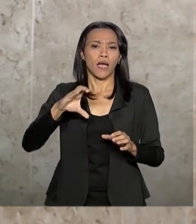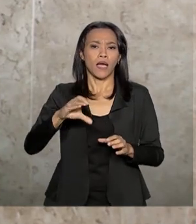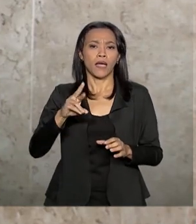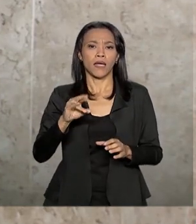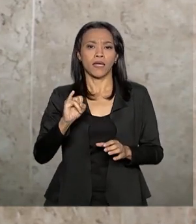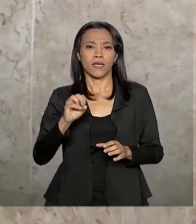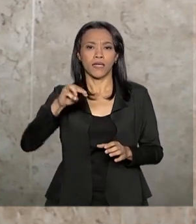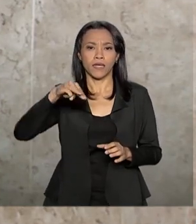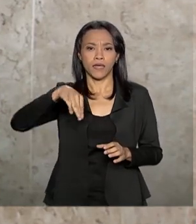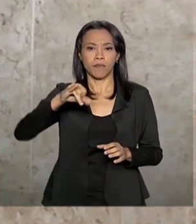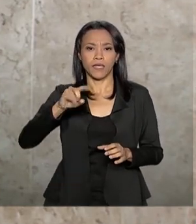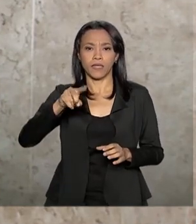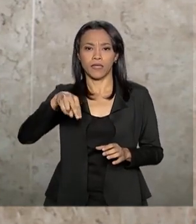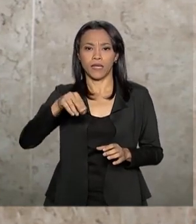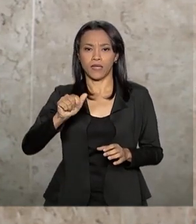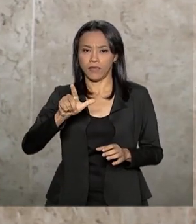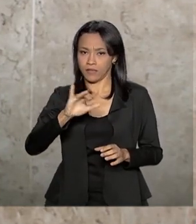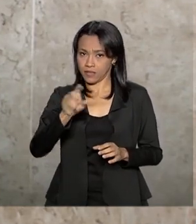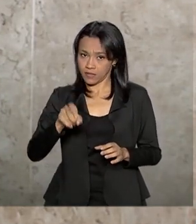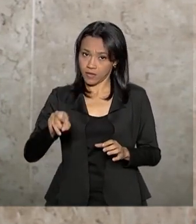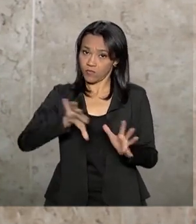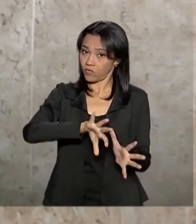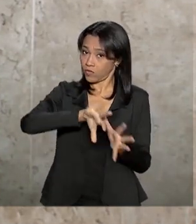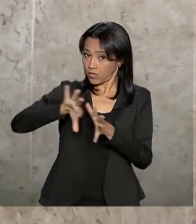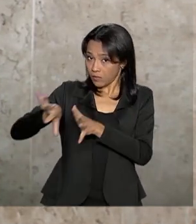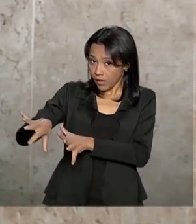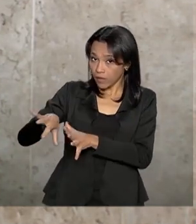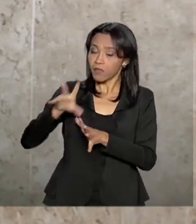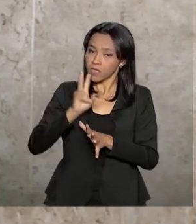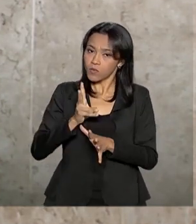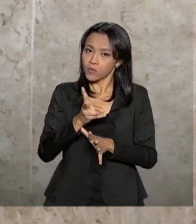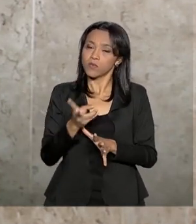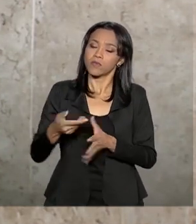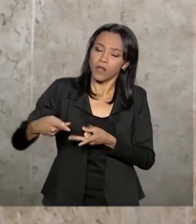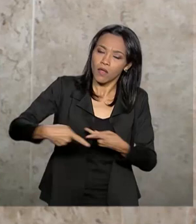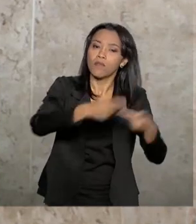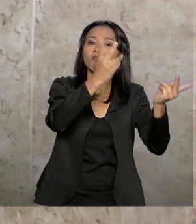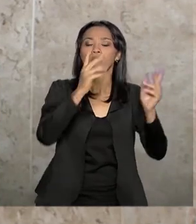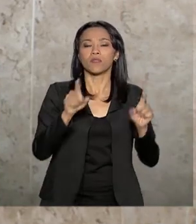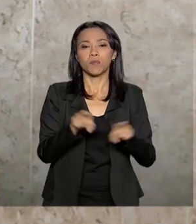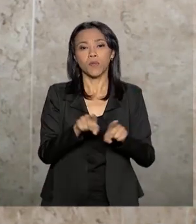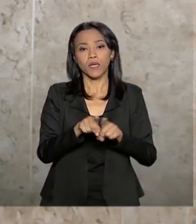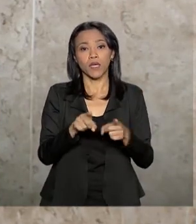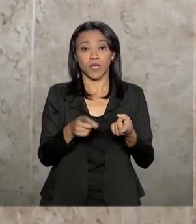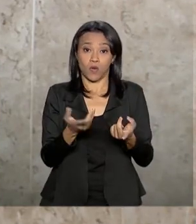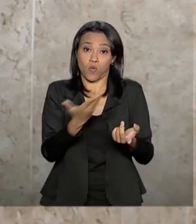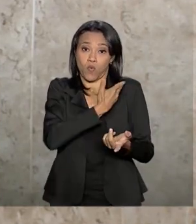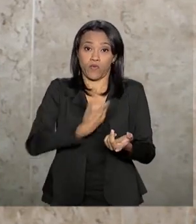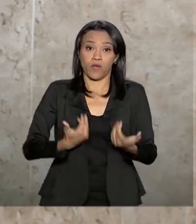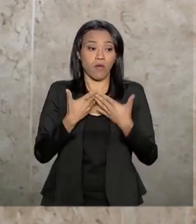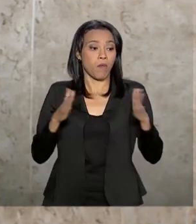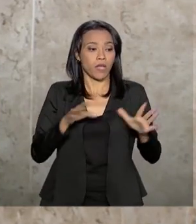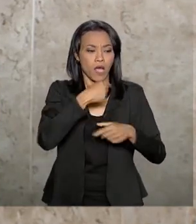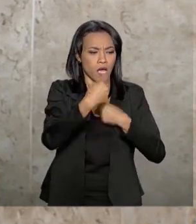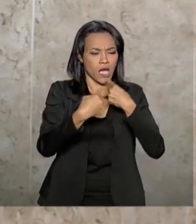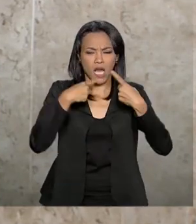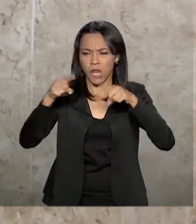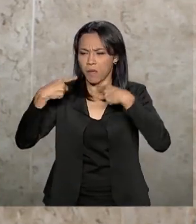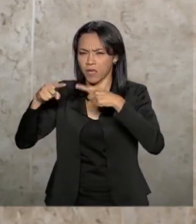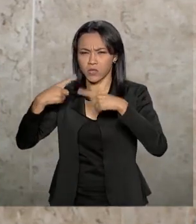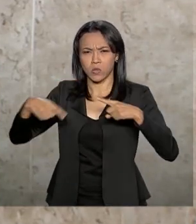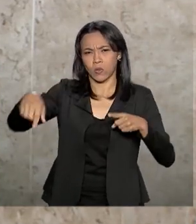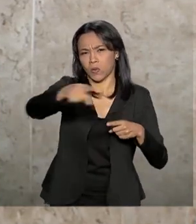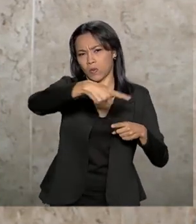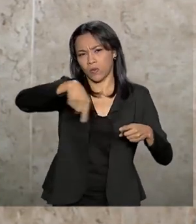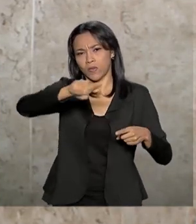mas que está sendo encaminhado ao mesmo momento foi o governo ouvindo reclamações razoáveis dos parlamentares